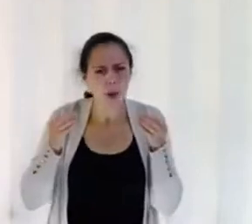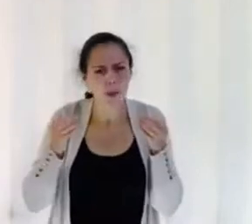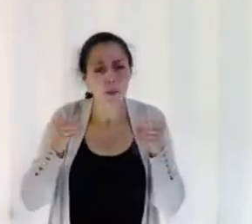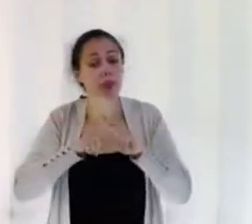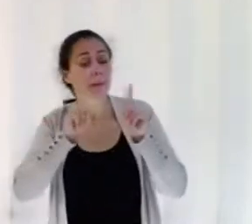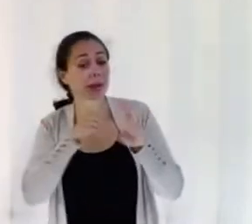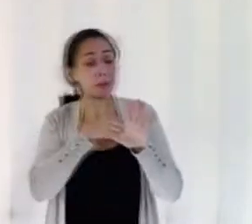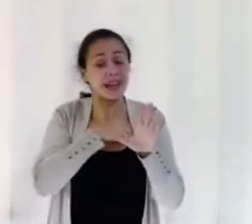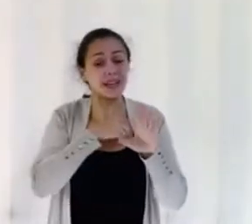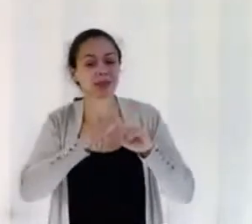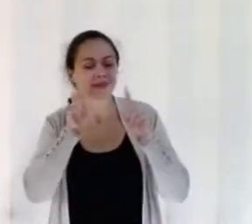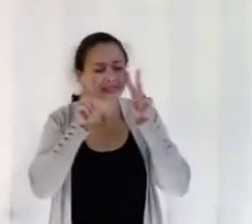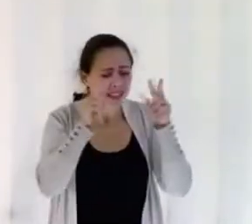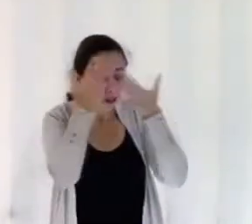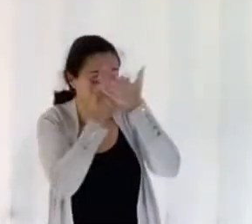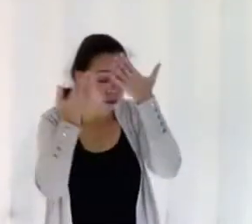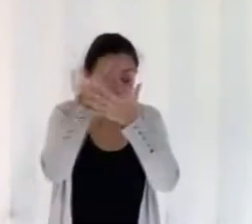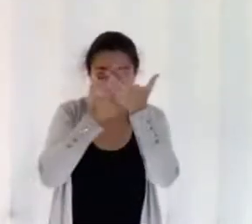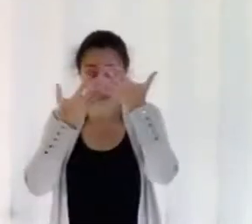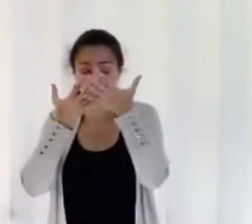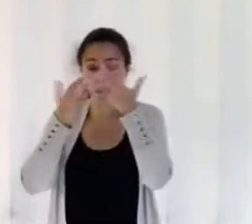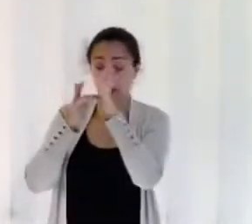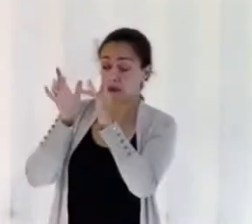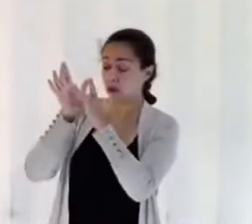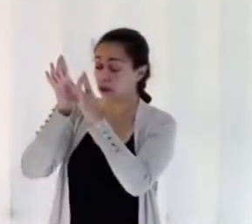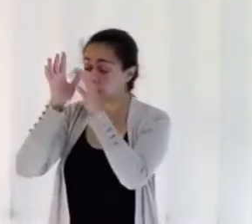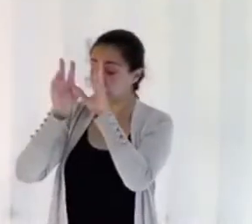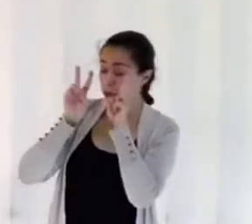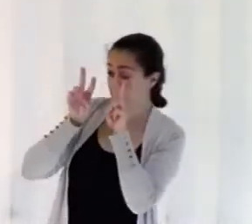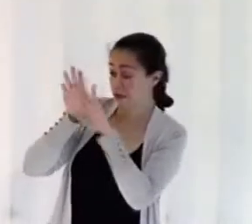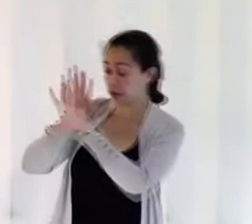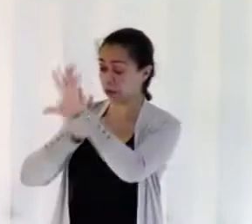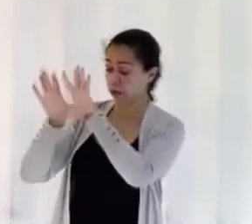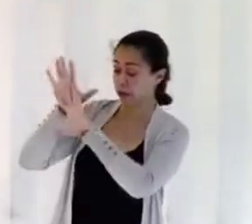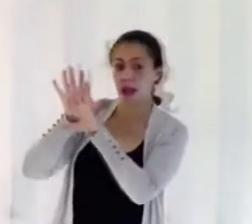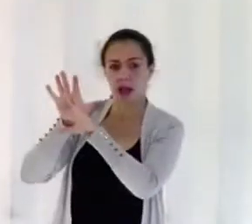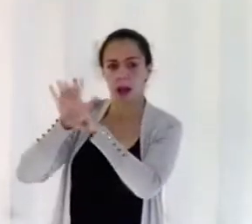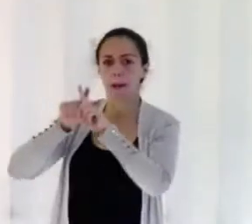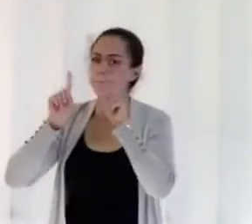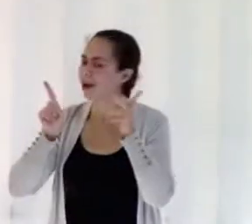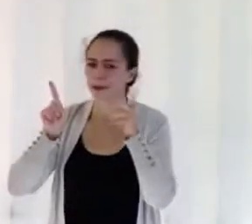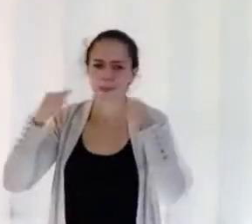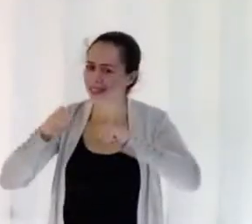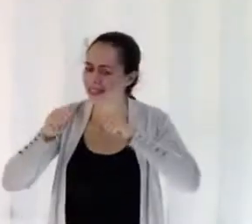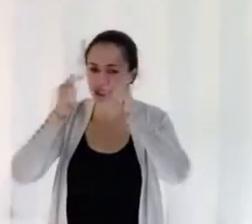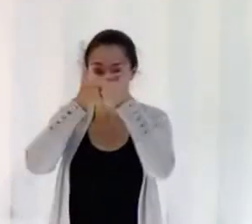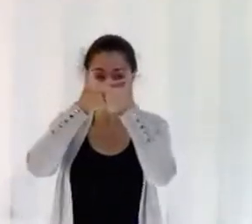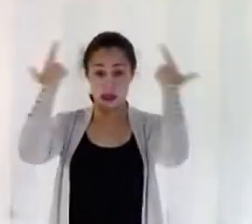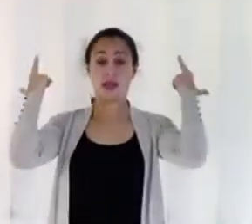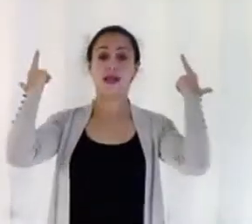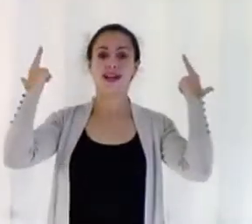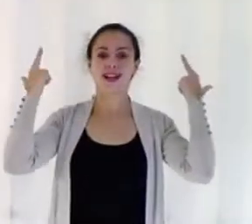que o propriamente Cristo. E nós precisamos olhar para o autor e consumador da nossa fé